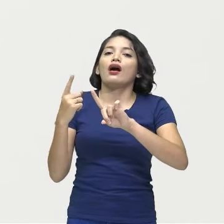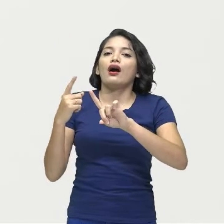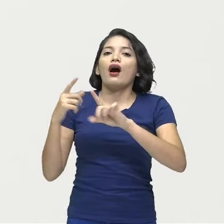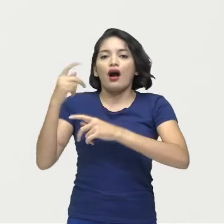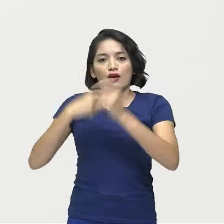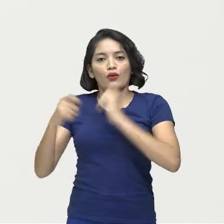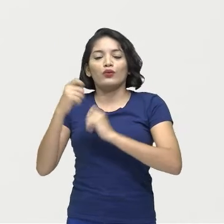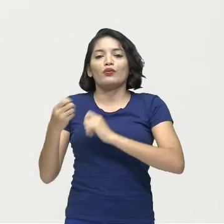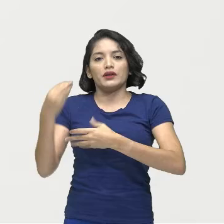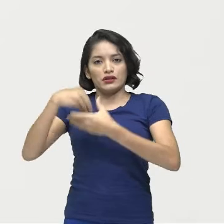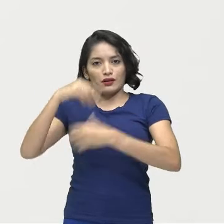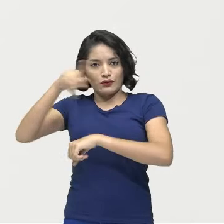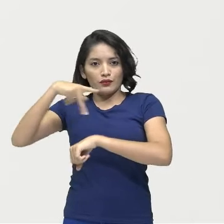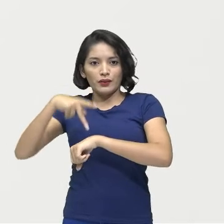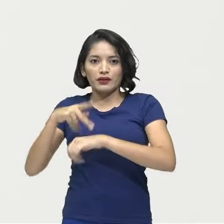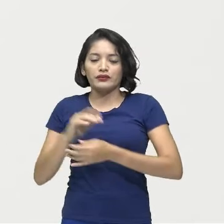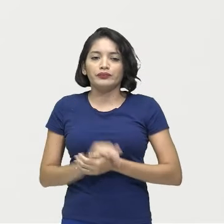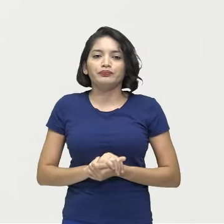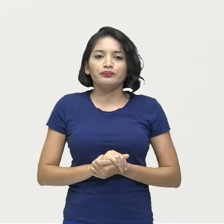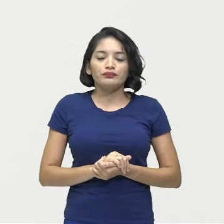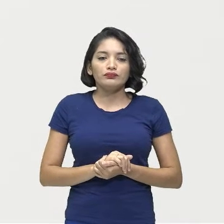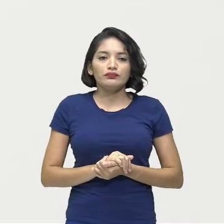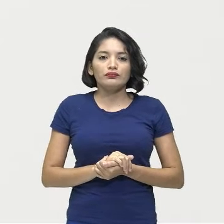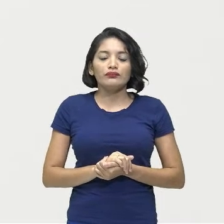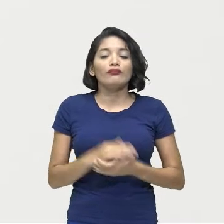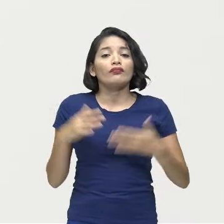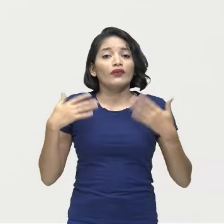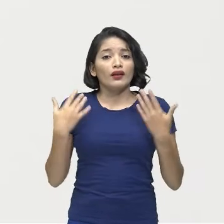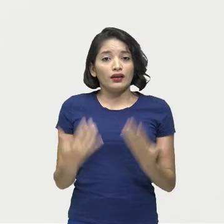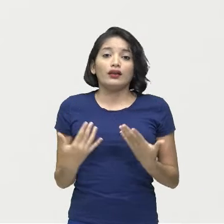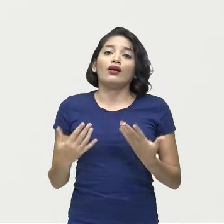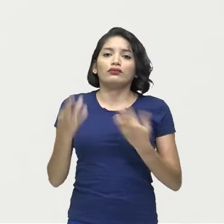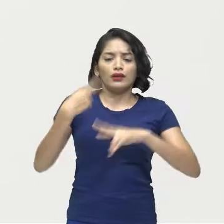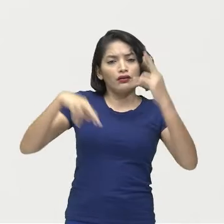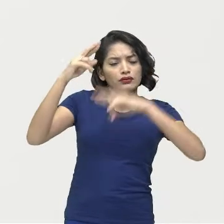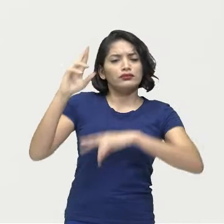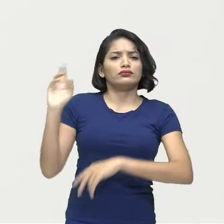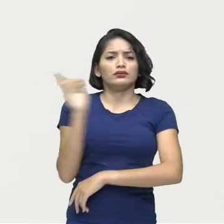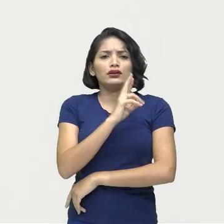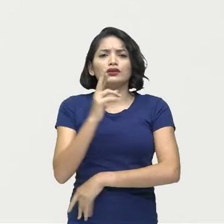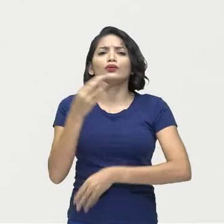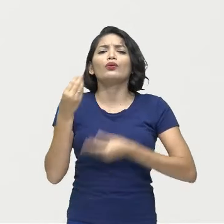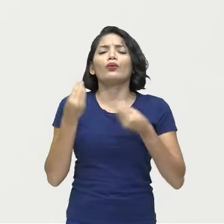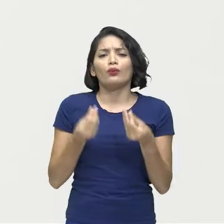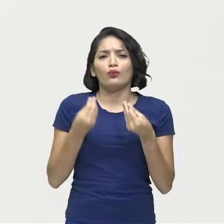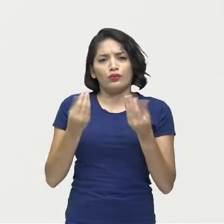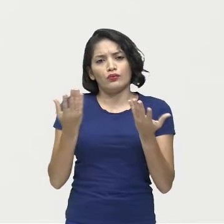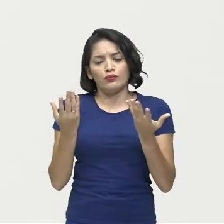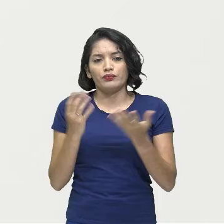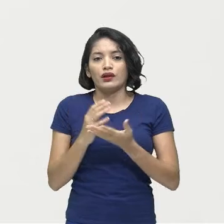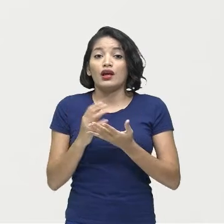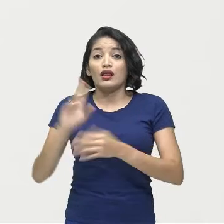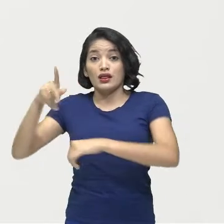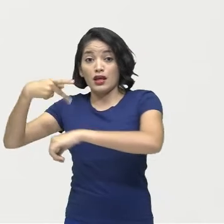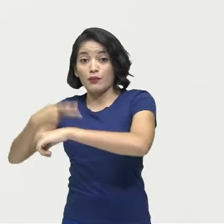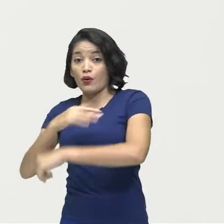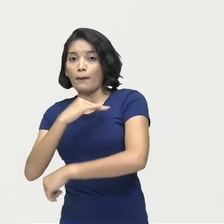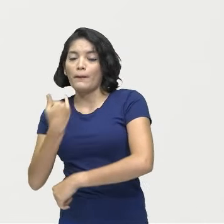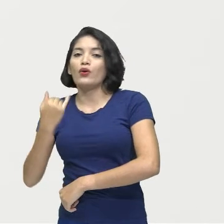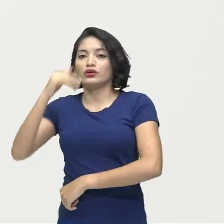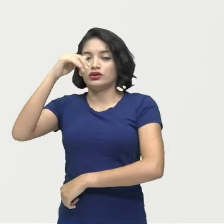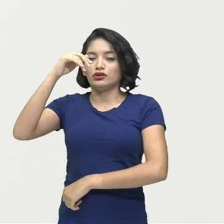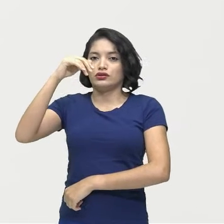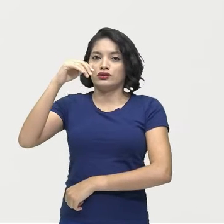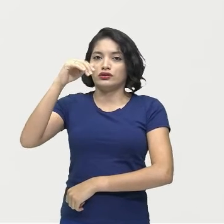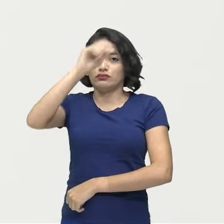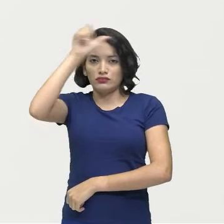país. Então, a consolidação da Revolução ela vai acontecer mesmo a partir da morte de Lênin. E aí nós vamos ter outros